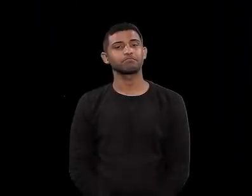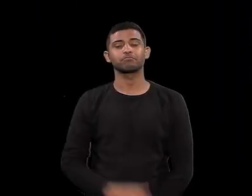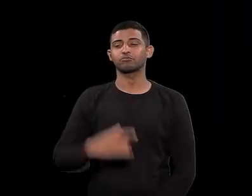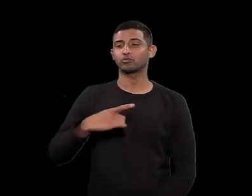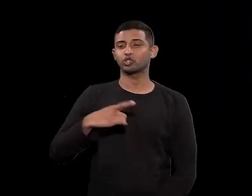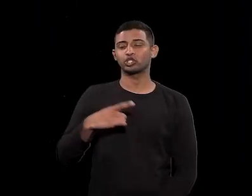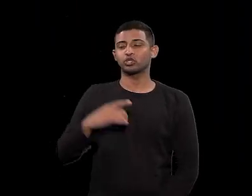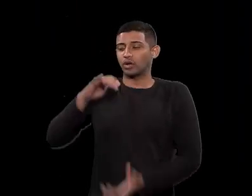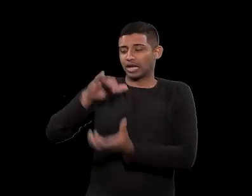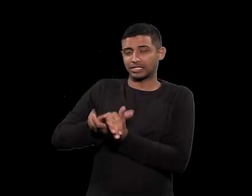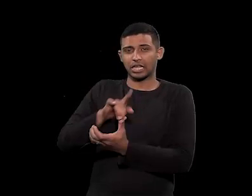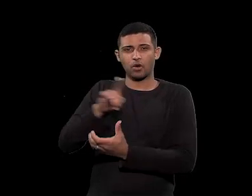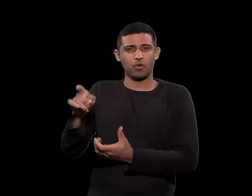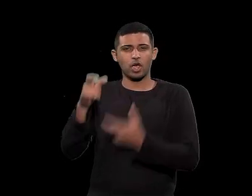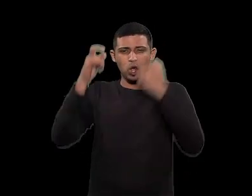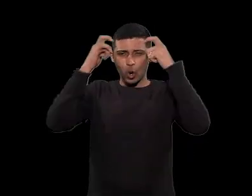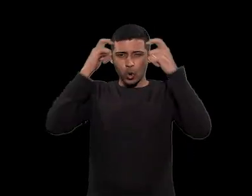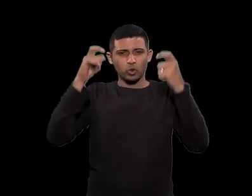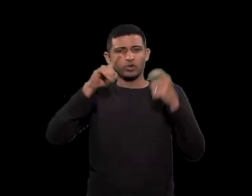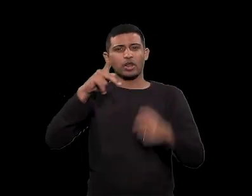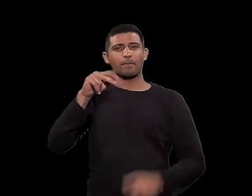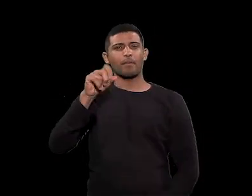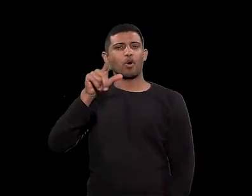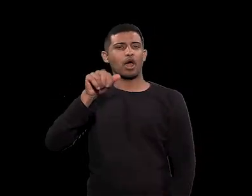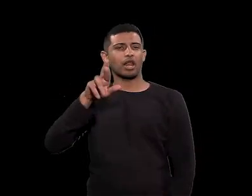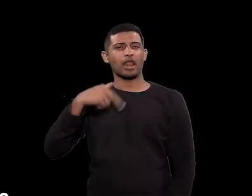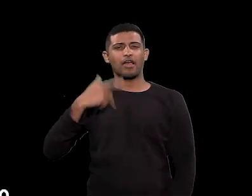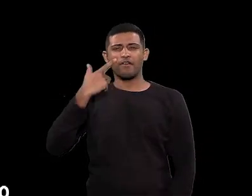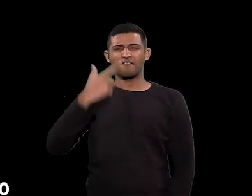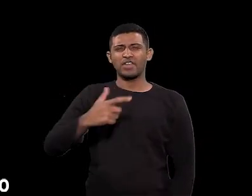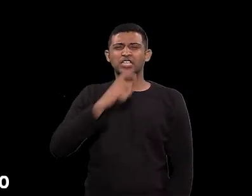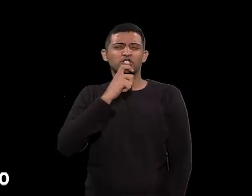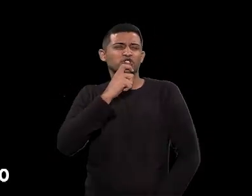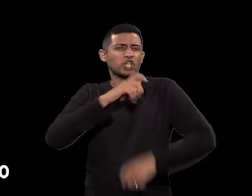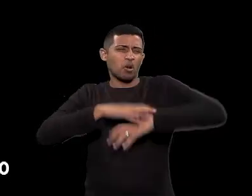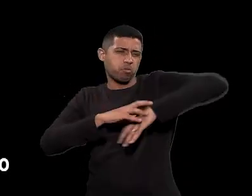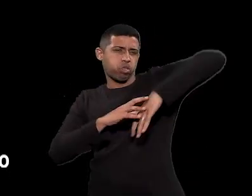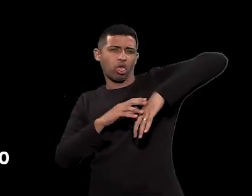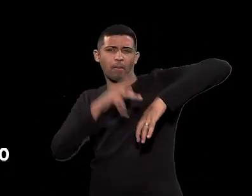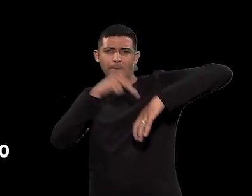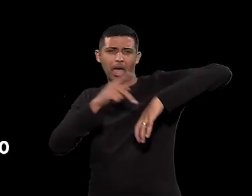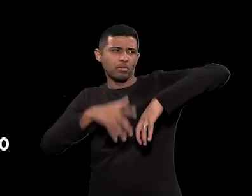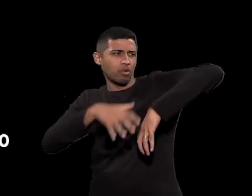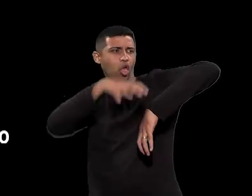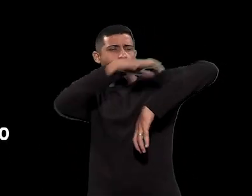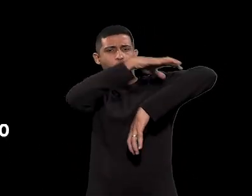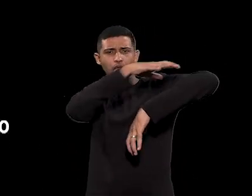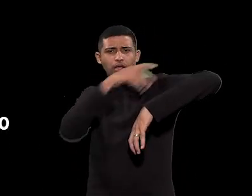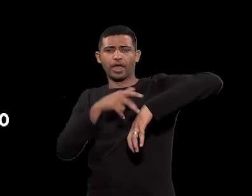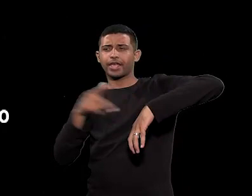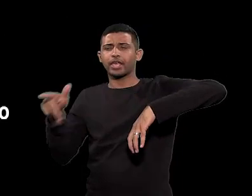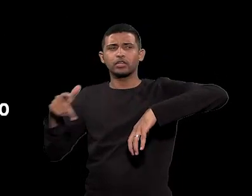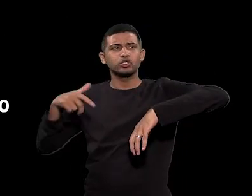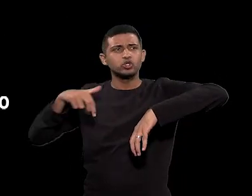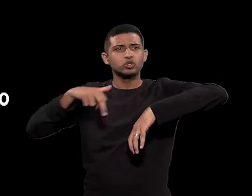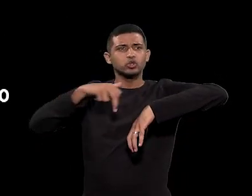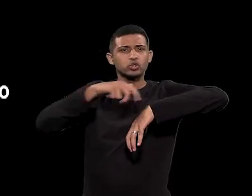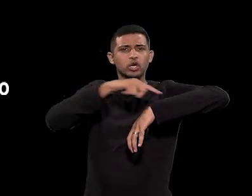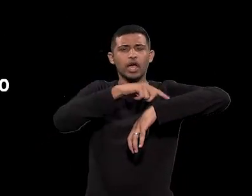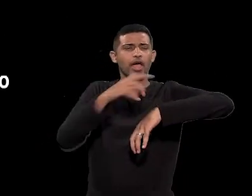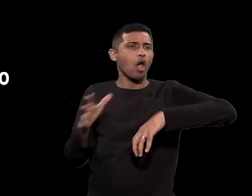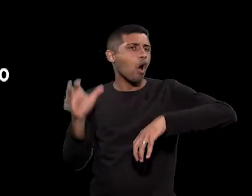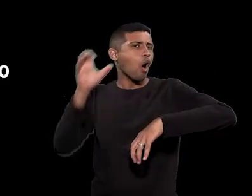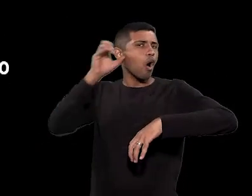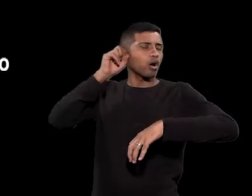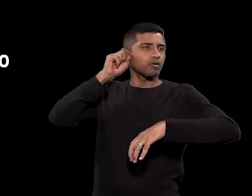Era uma vez um casal de ursos polares que estavam em cima de um enorme bloco de gelo chamado iceberg quando ouviram um